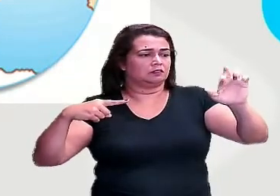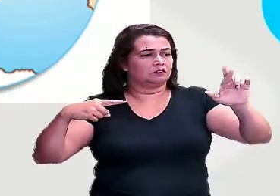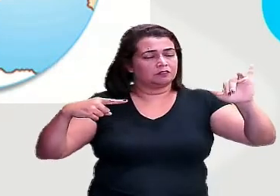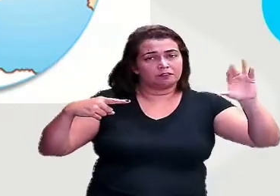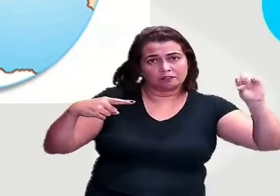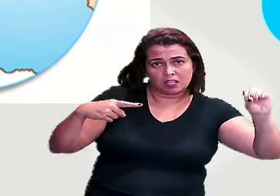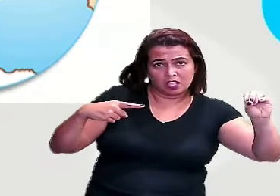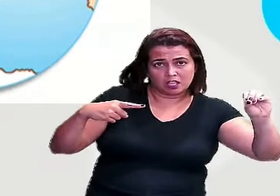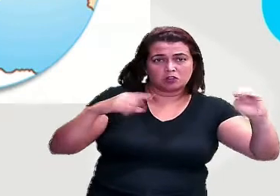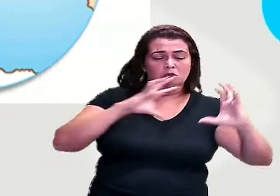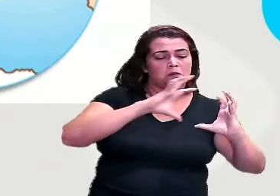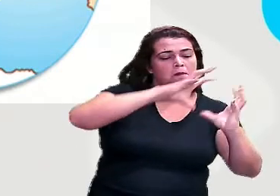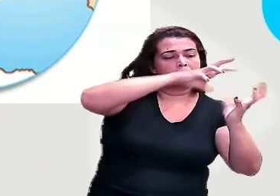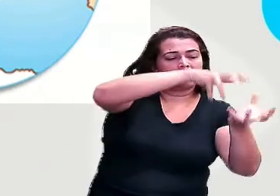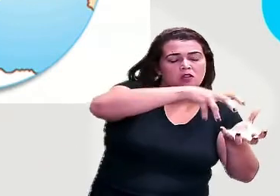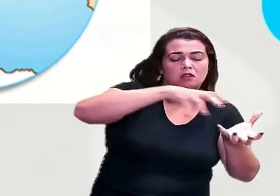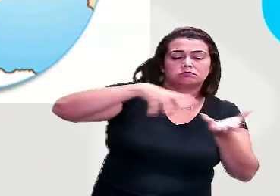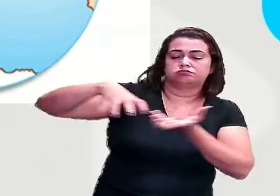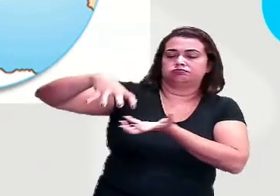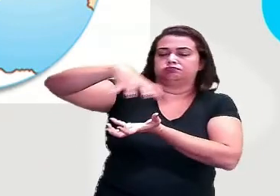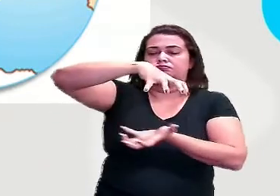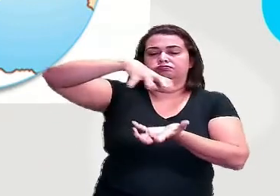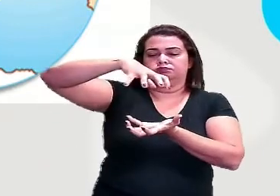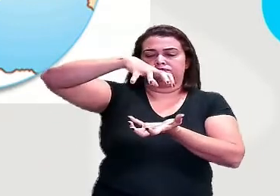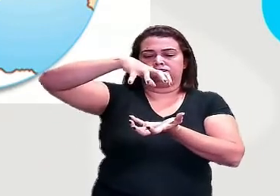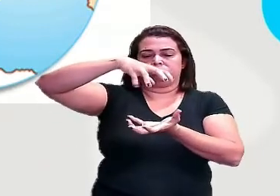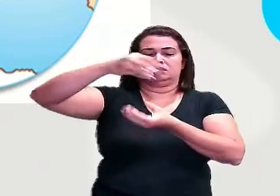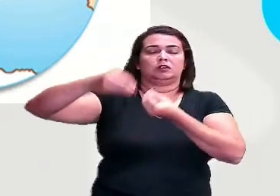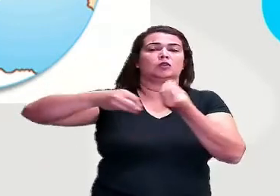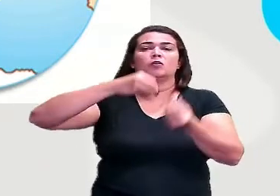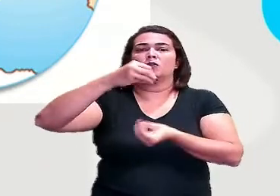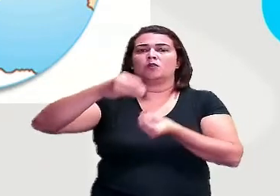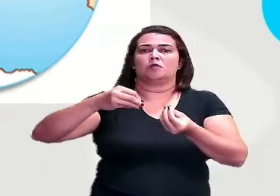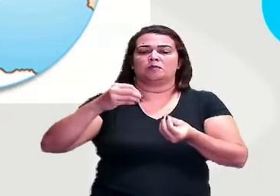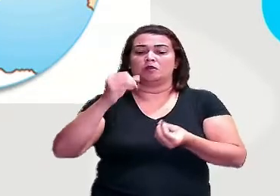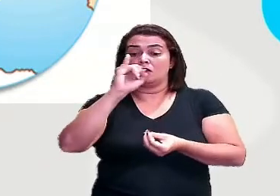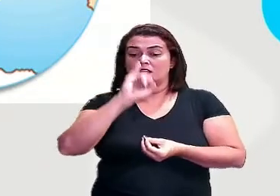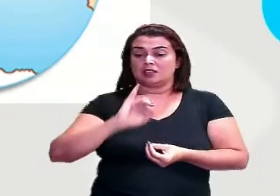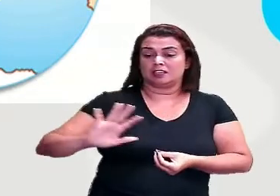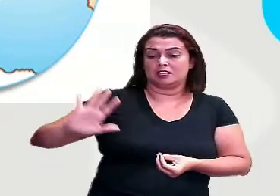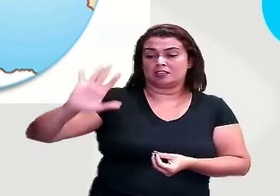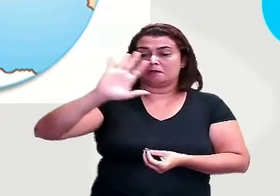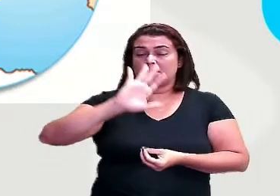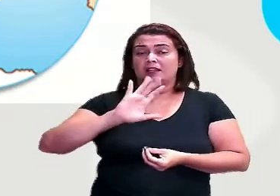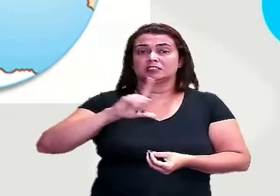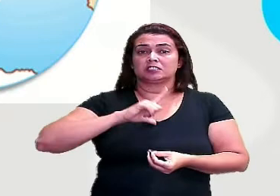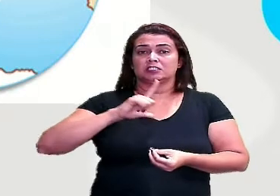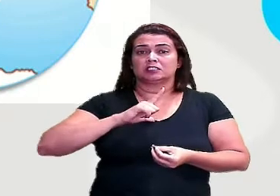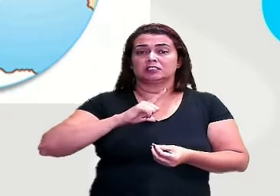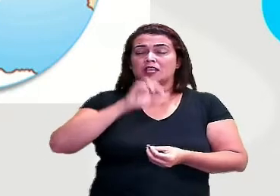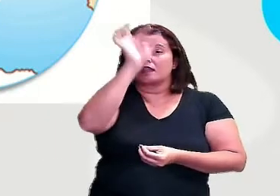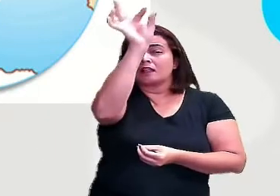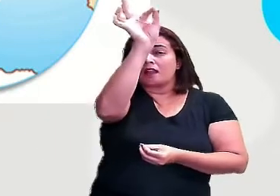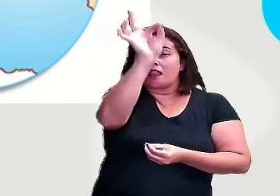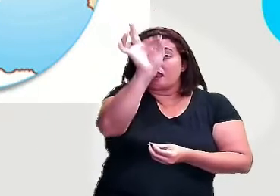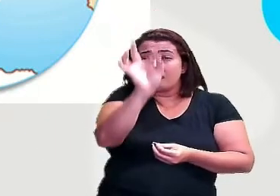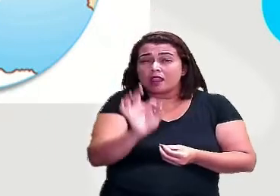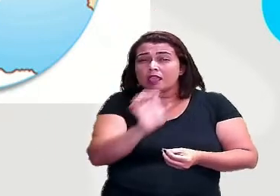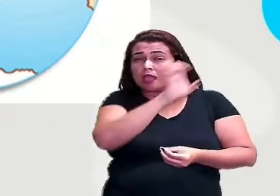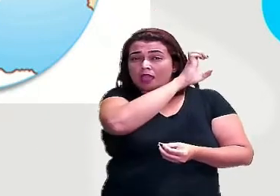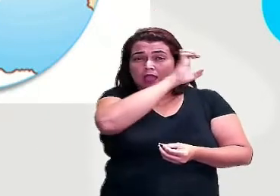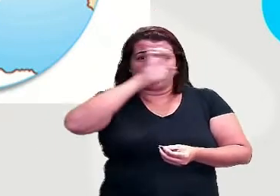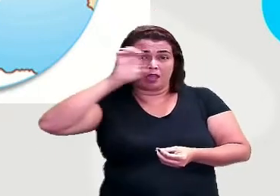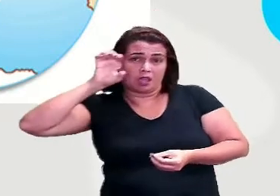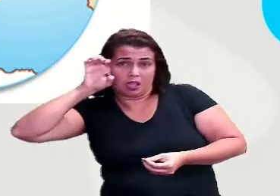divididos da seguinte forma. Nessa figura, nós temos aqui uma imagem com a linha do Equador, que é uma linha imaginária que